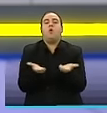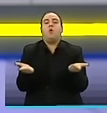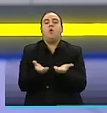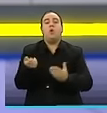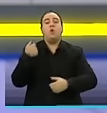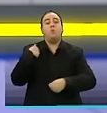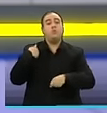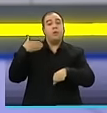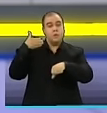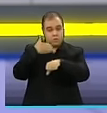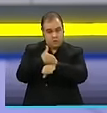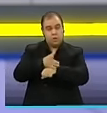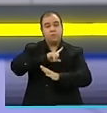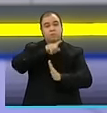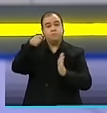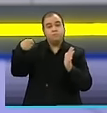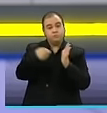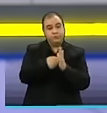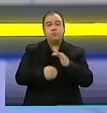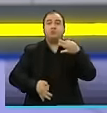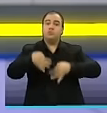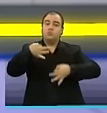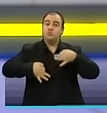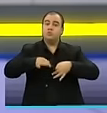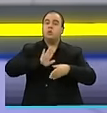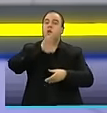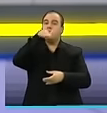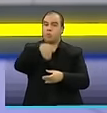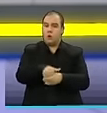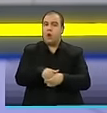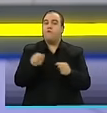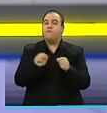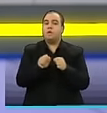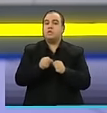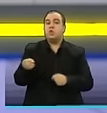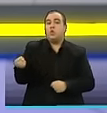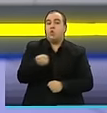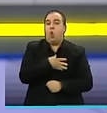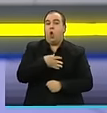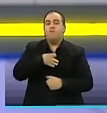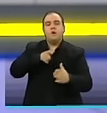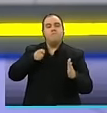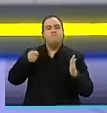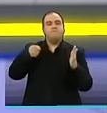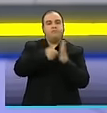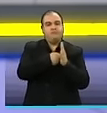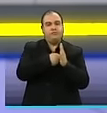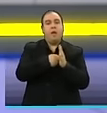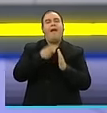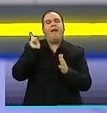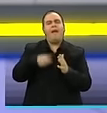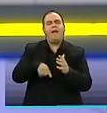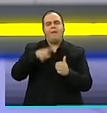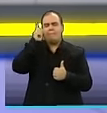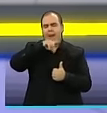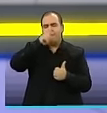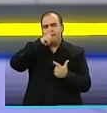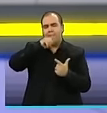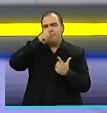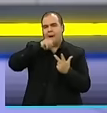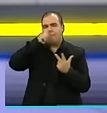eu estou entrando com uma ação na Justiça Eleitoral, fazendo uma nova representação com as ilegalidades que a gente